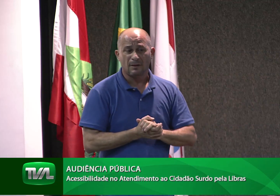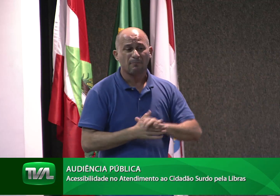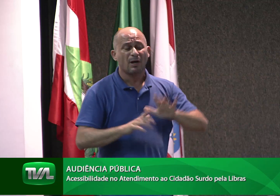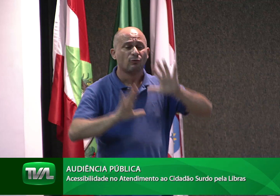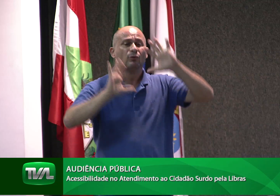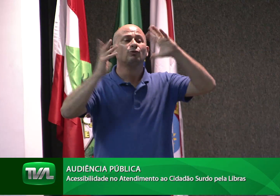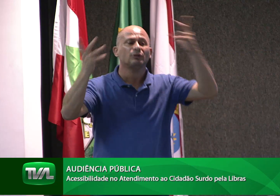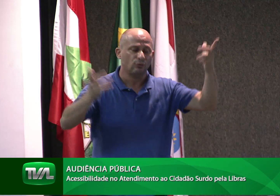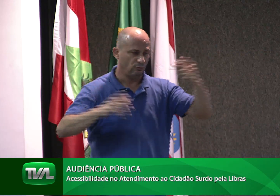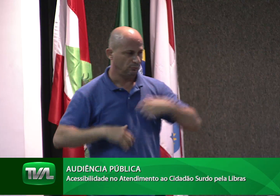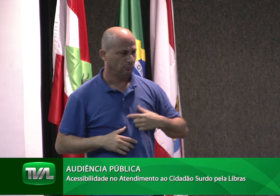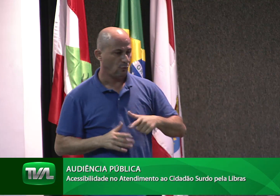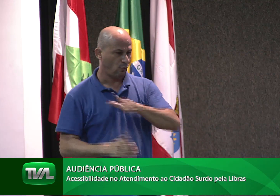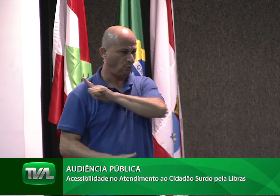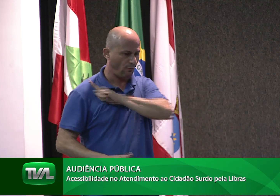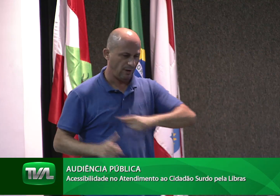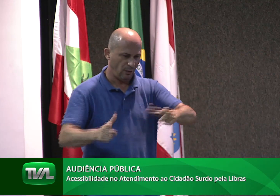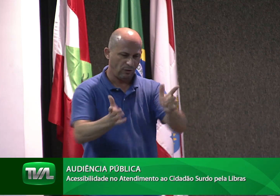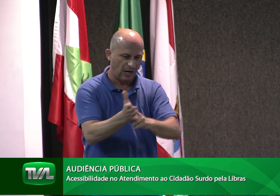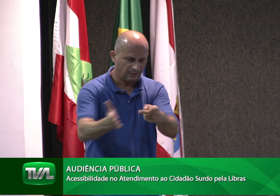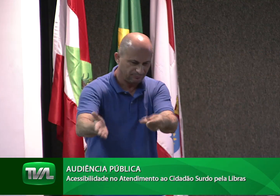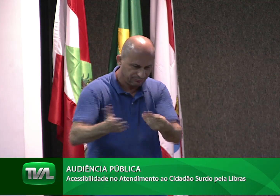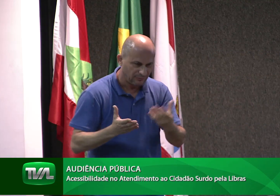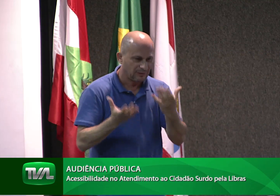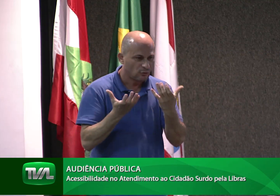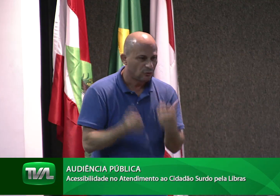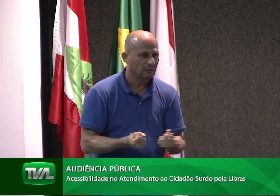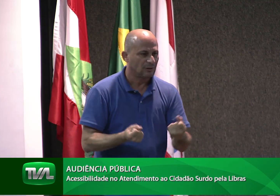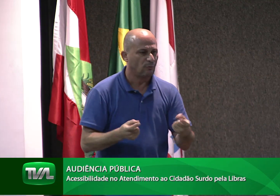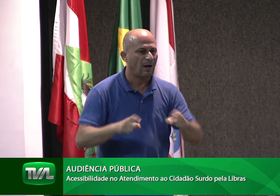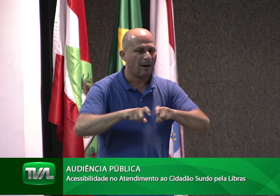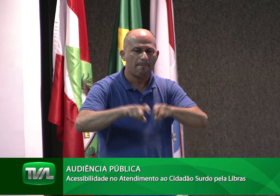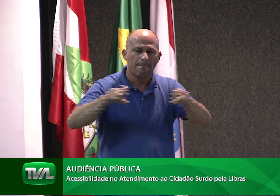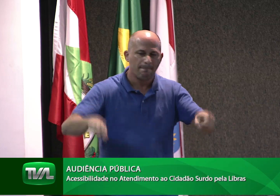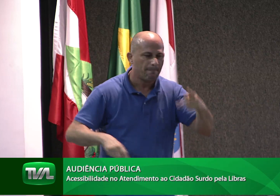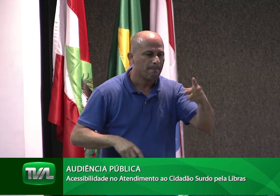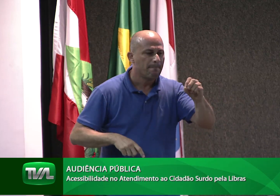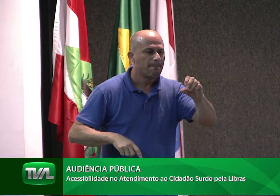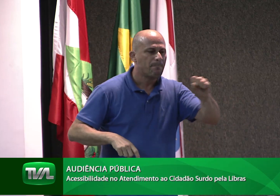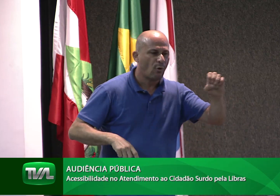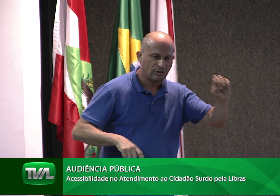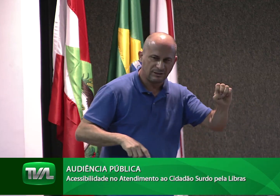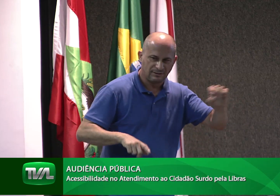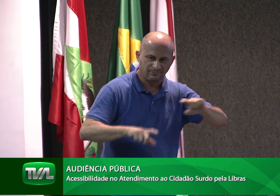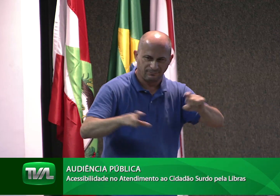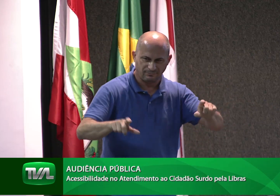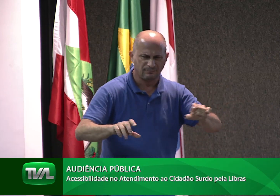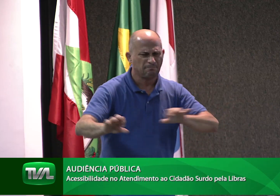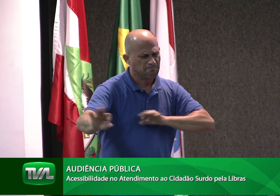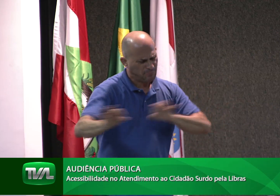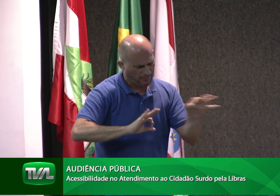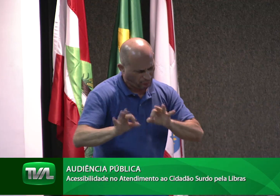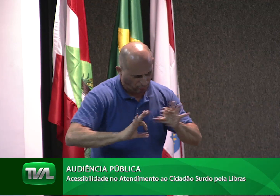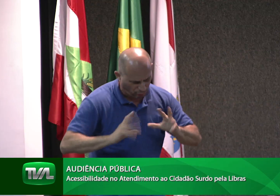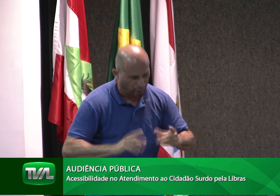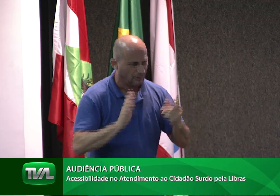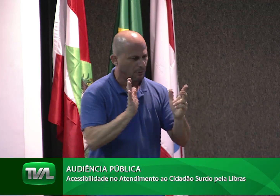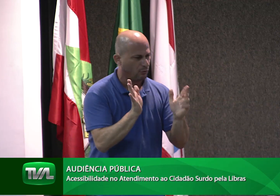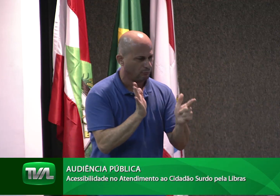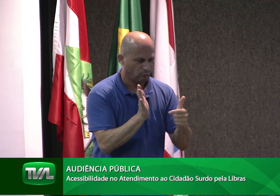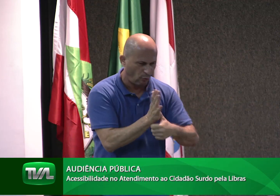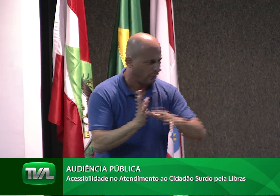que nós iríamos trabalhar em alguma coisa relacionada a isso. O que aconteceu? Quando a gente chegou nessa última etapa, na hora da